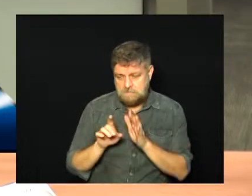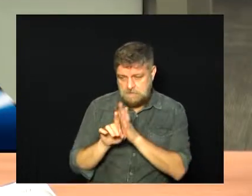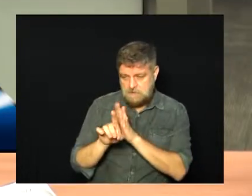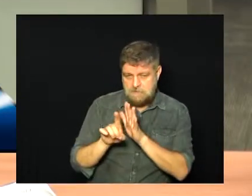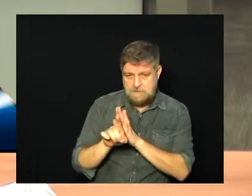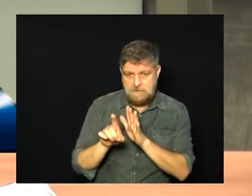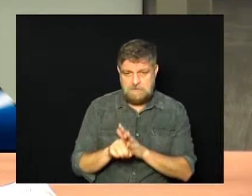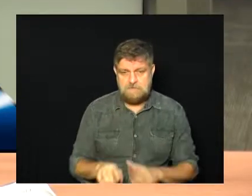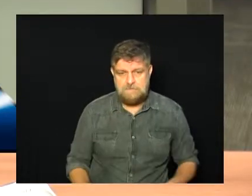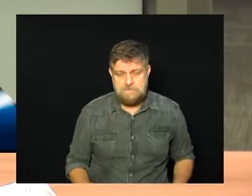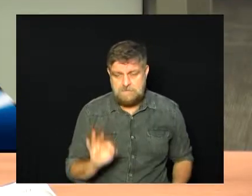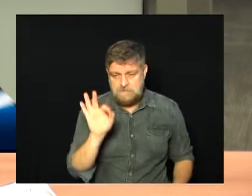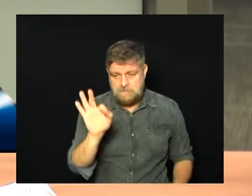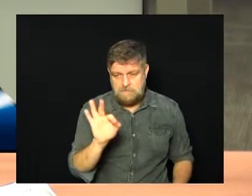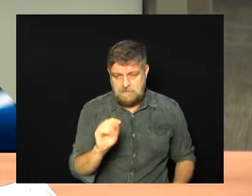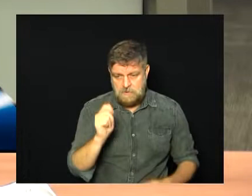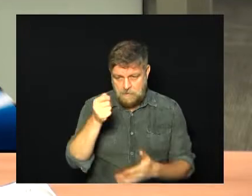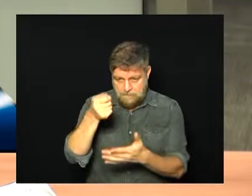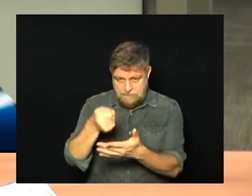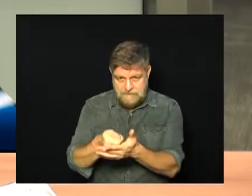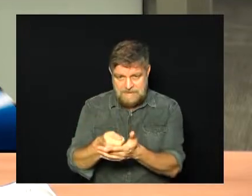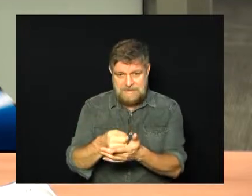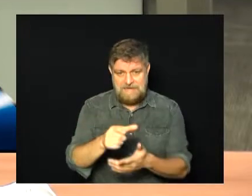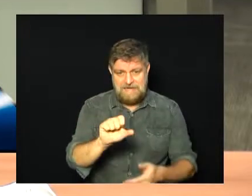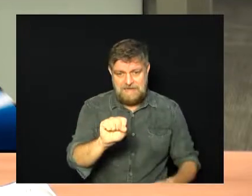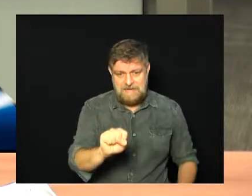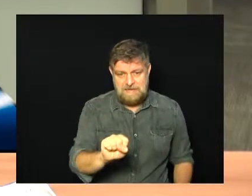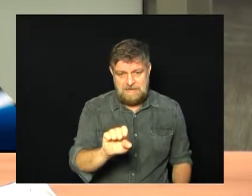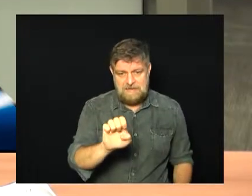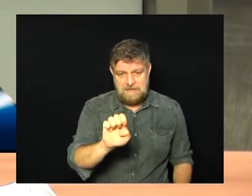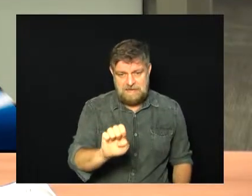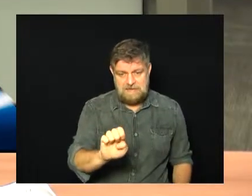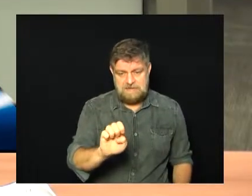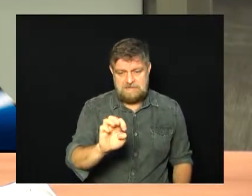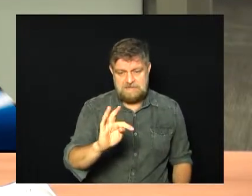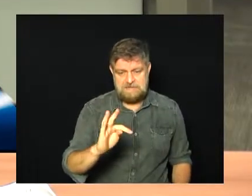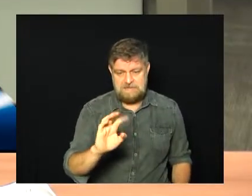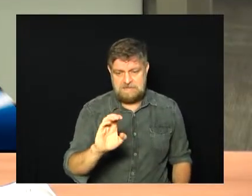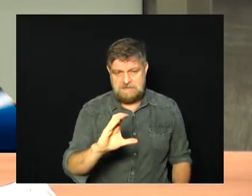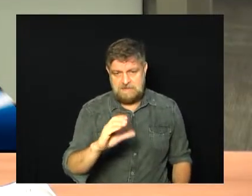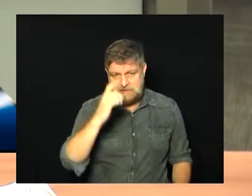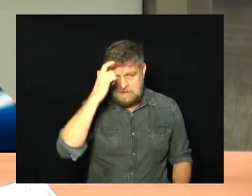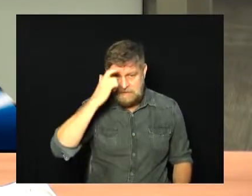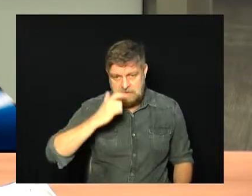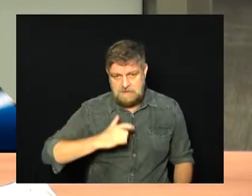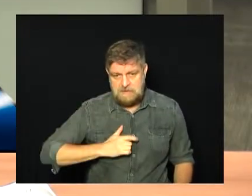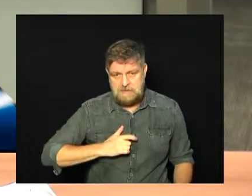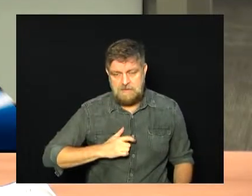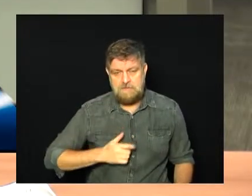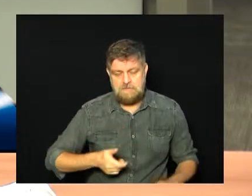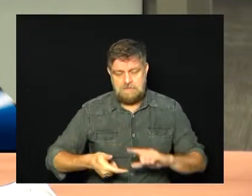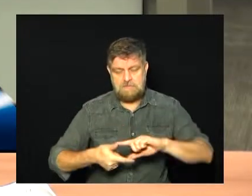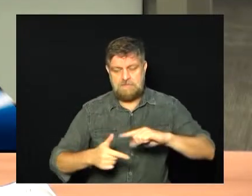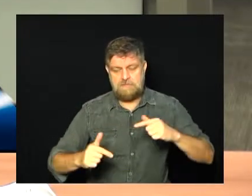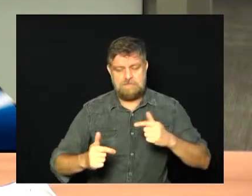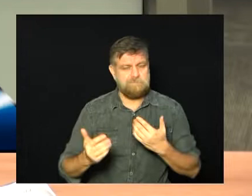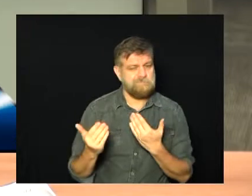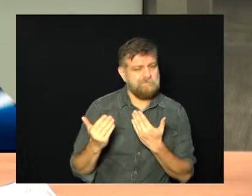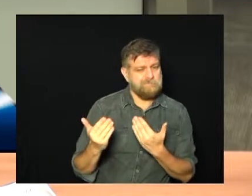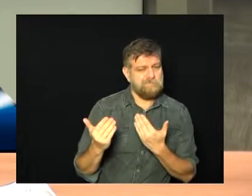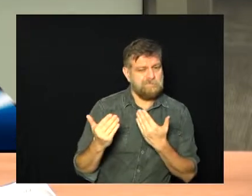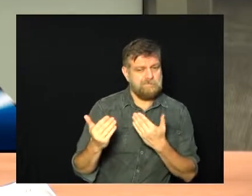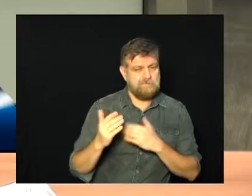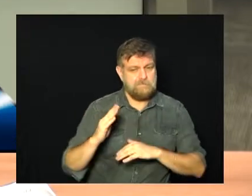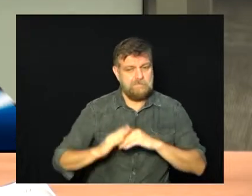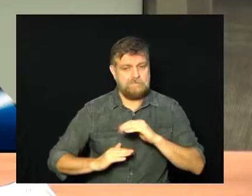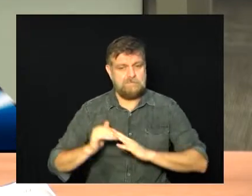taxas da CETEC, que foi colocado, eu, como um liberal, eu sempre vejo com desconfiança a ação do